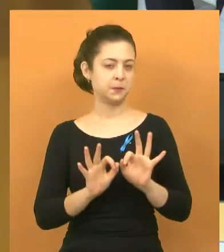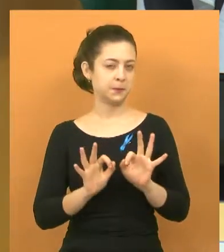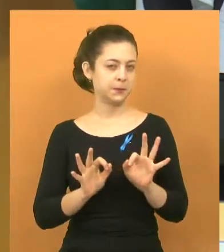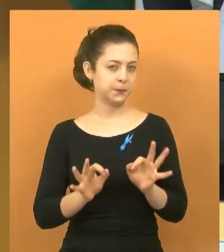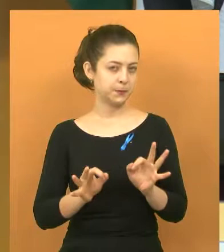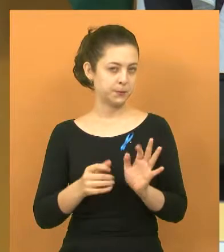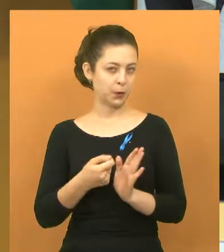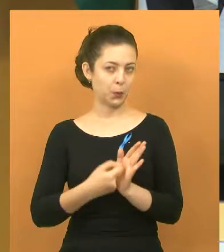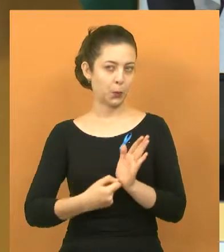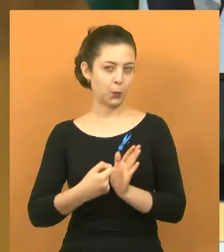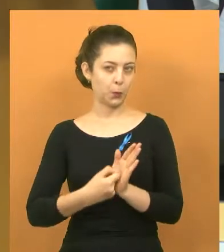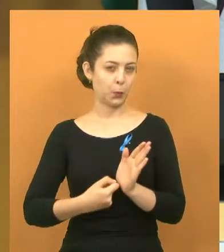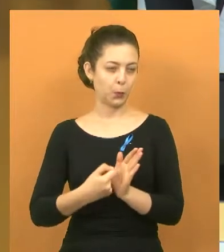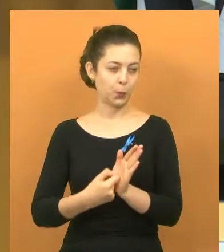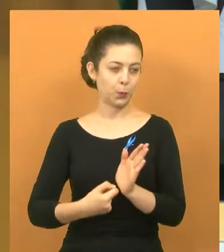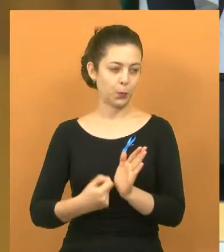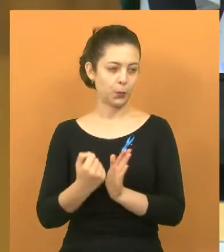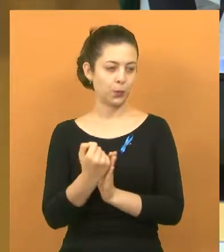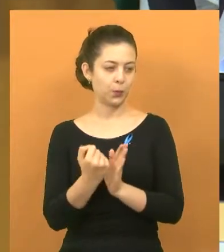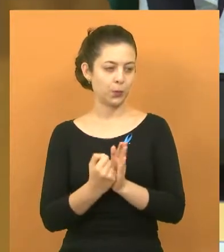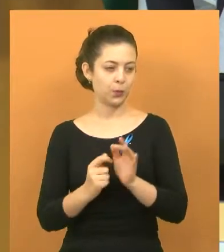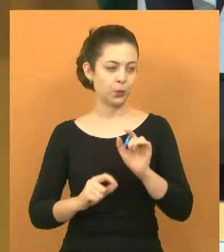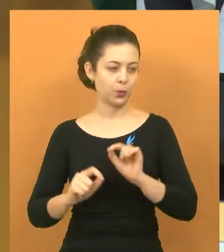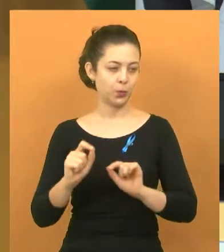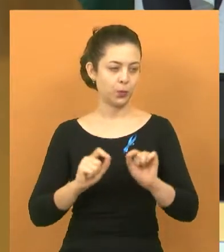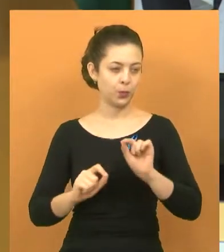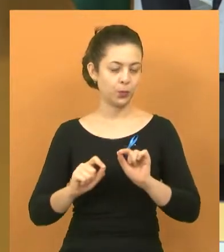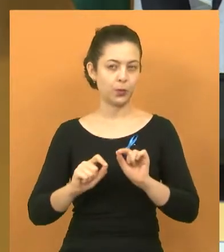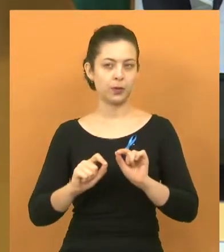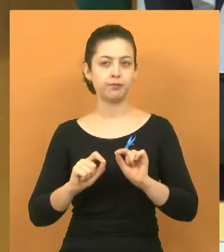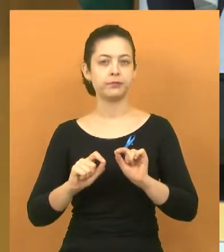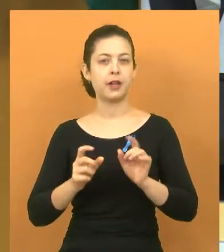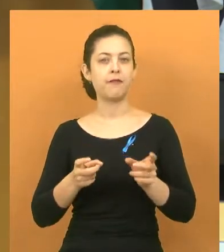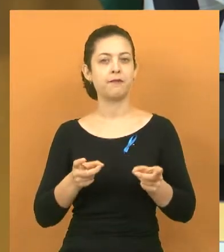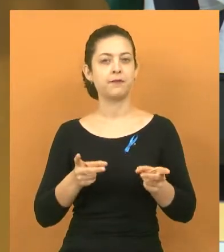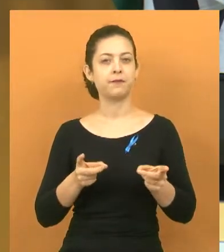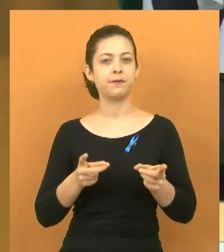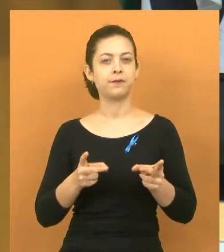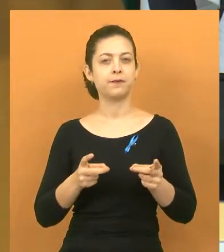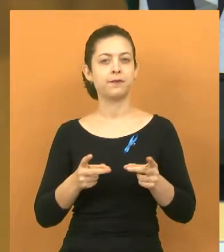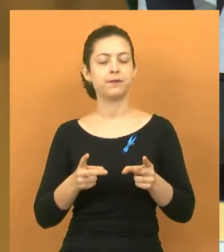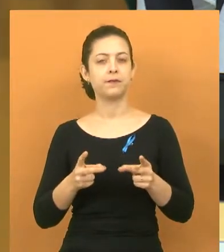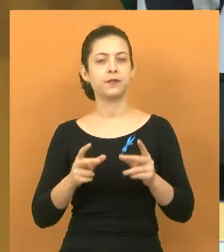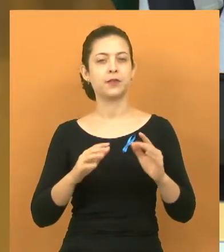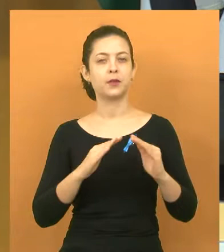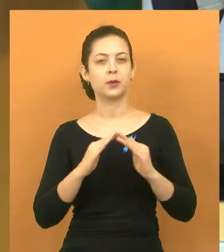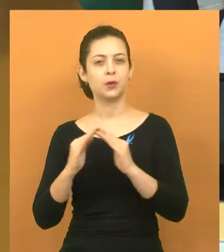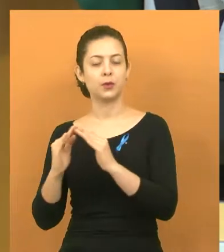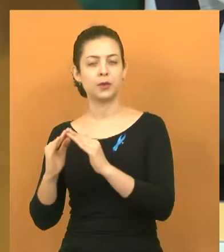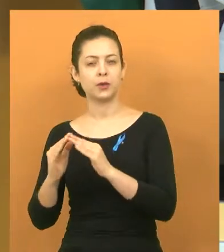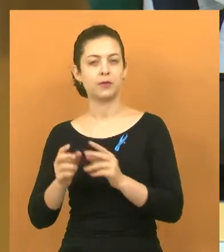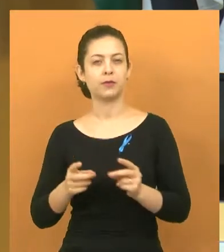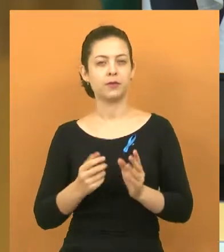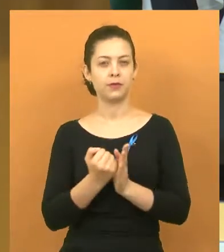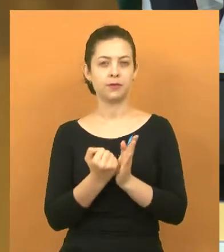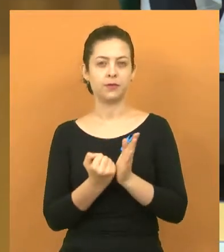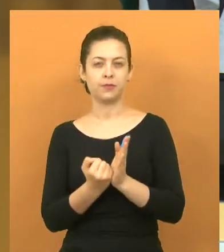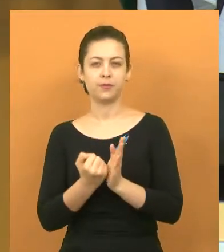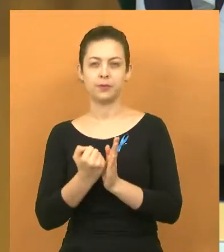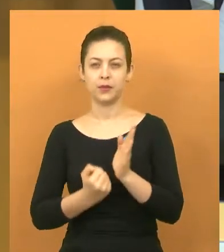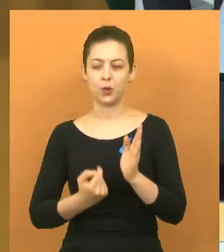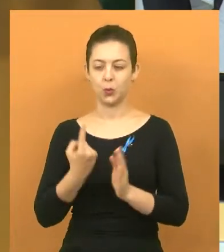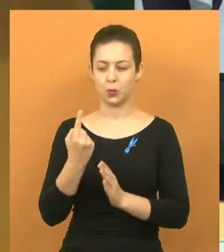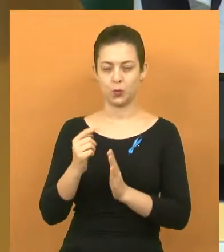da contratação aí do camarada da imobiliária, que é a imobiliária de um